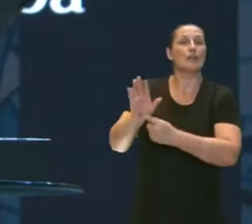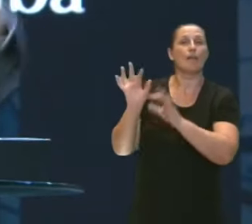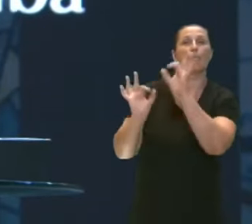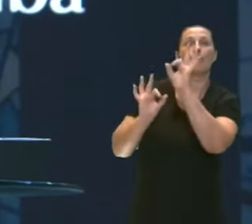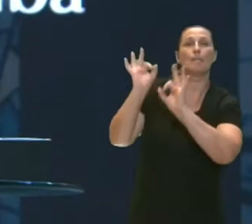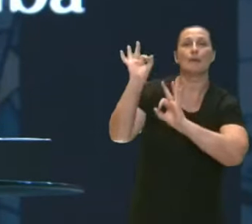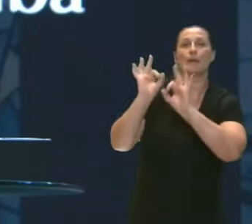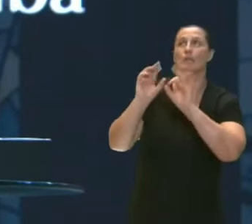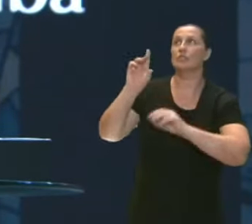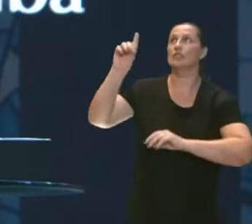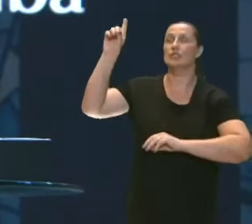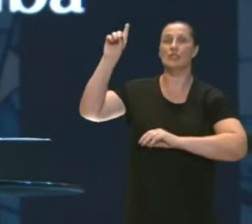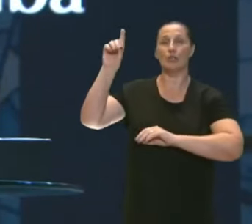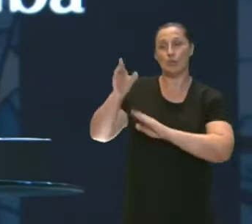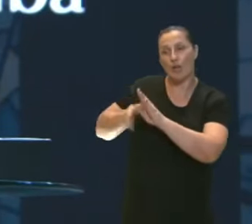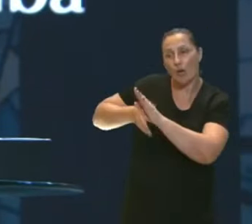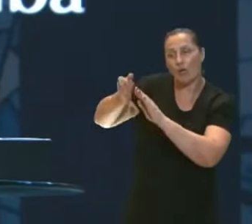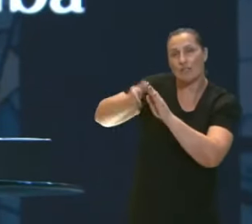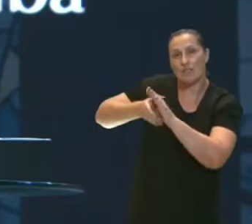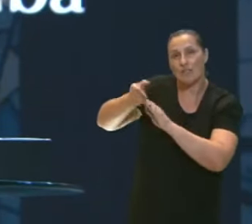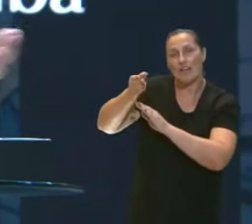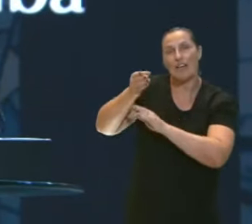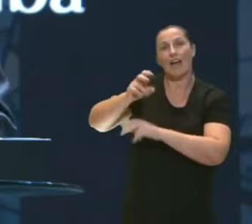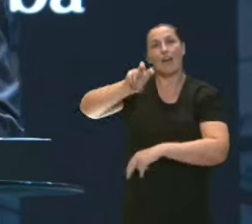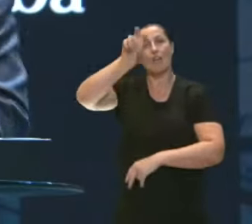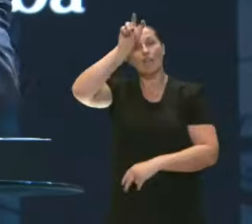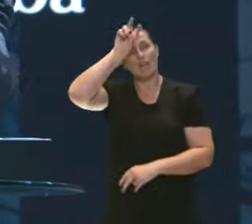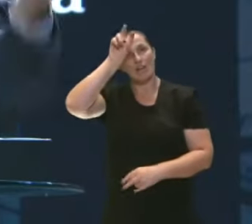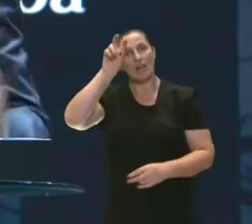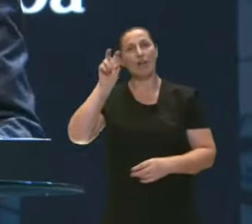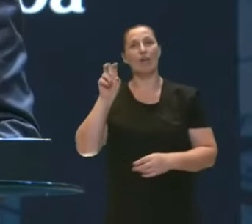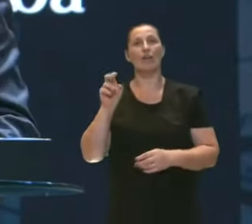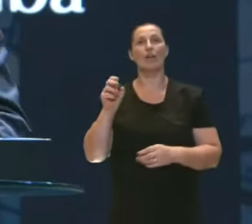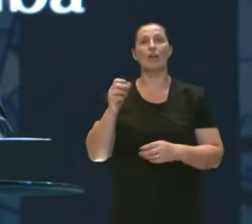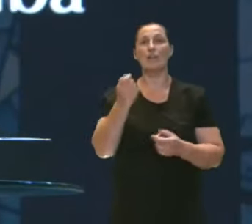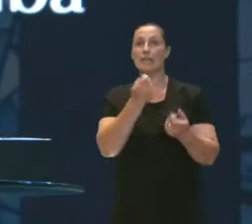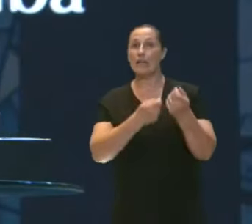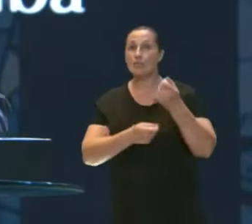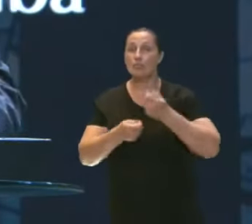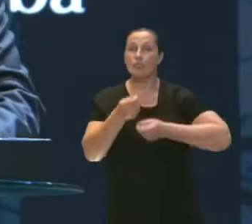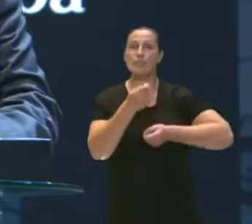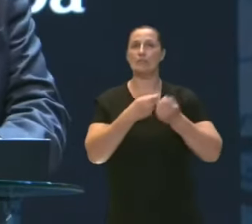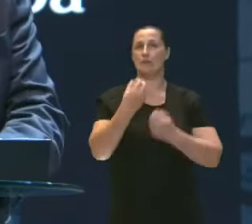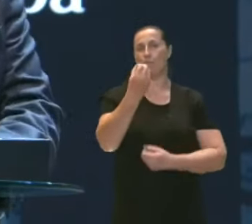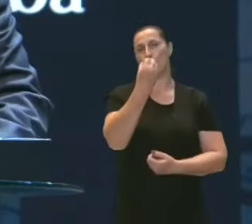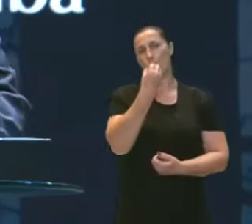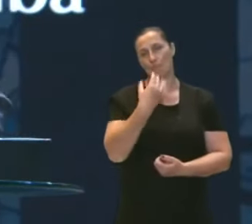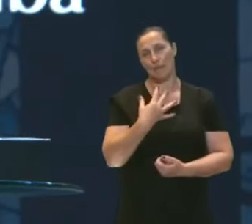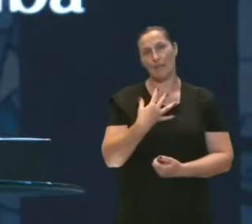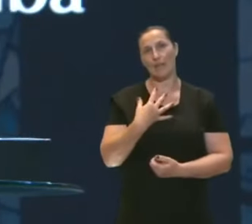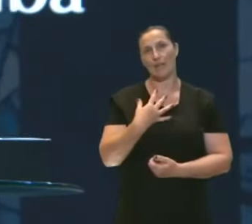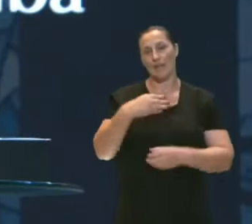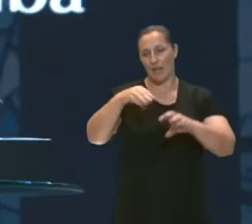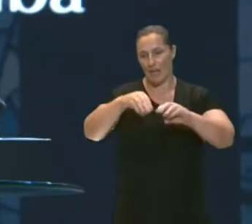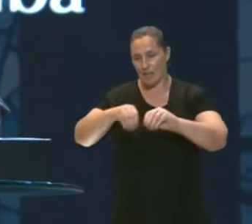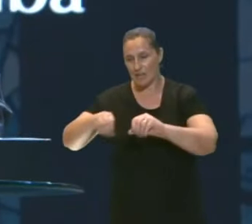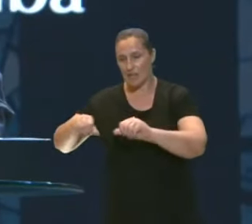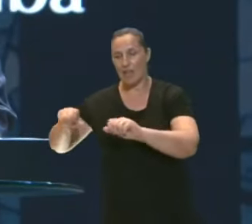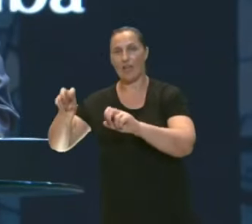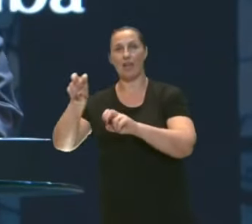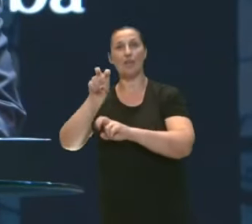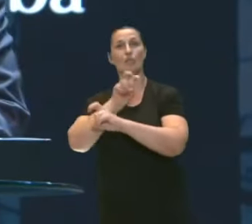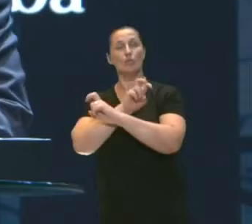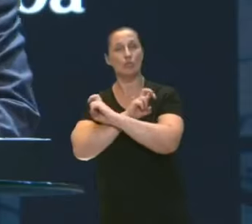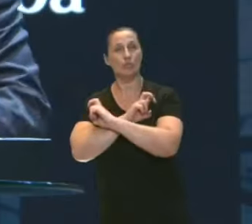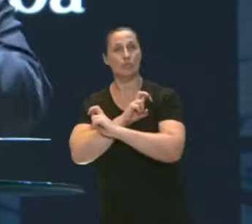dar conselhos para Faraó e cuidar e administrar bem toda aquela terra do Egito. Quanta coisa boa a gente pode aprender com